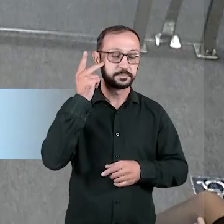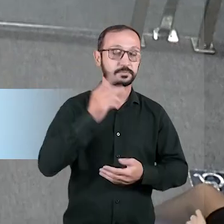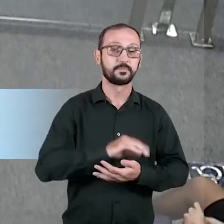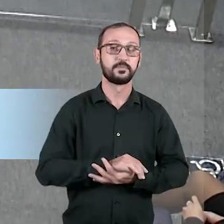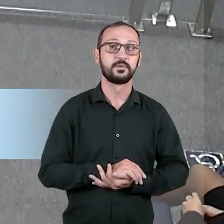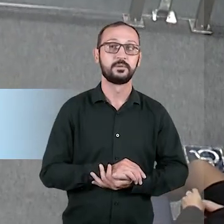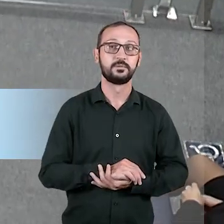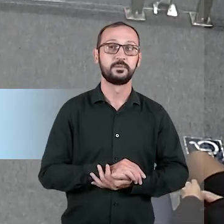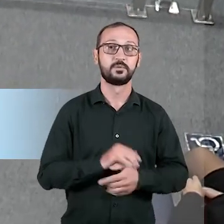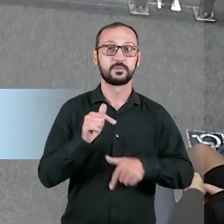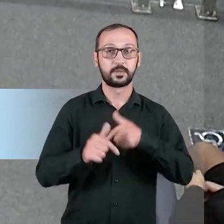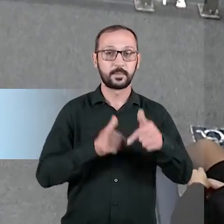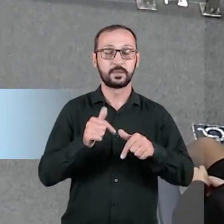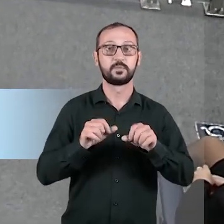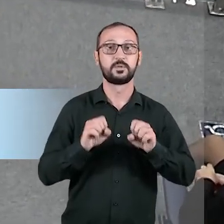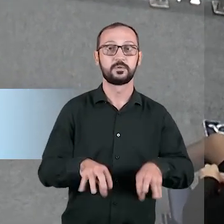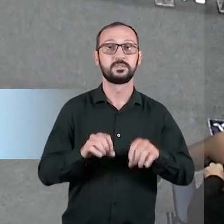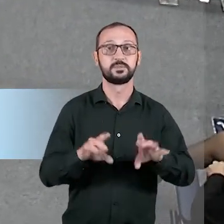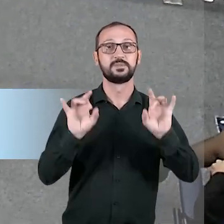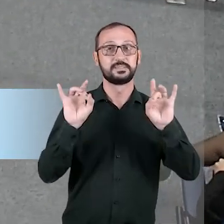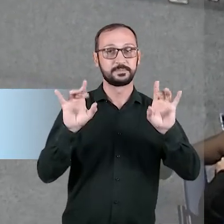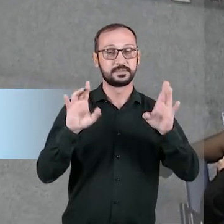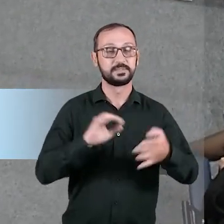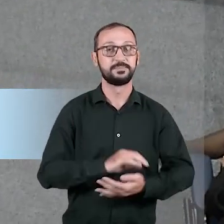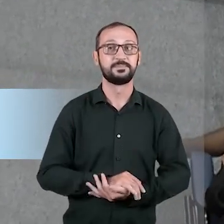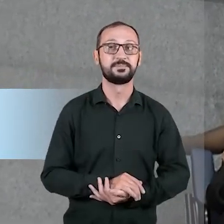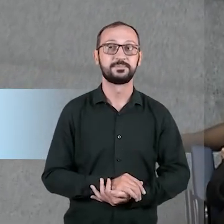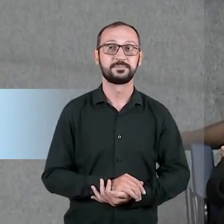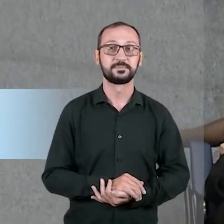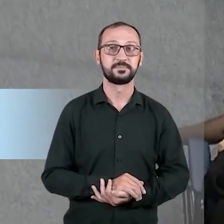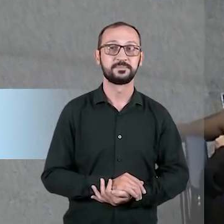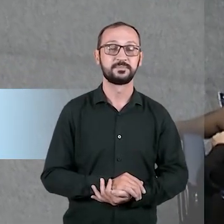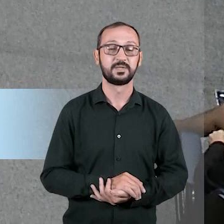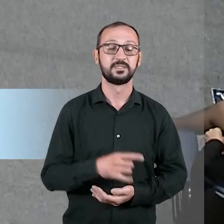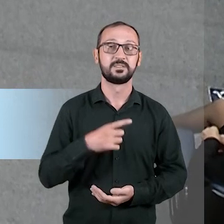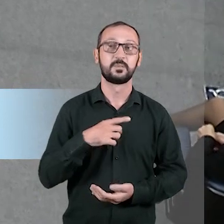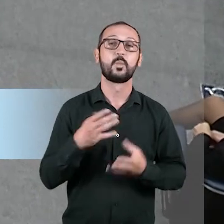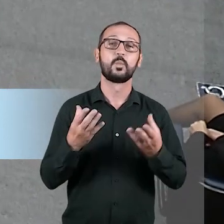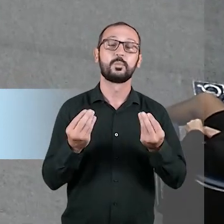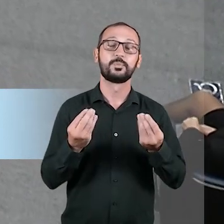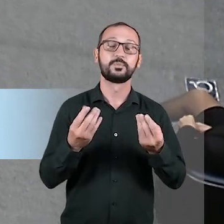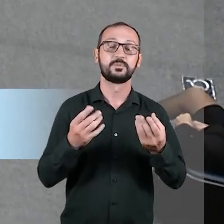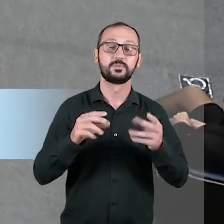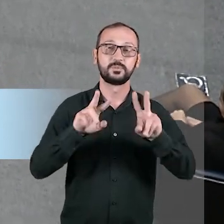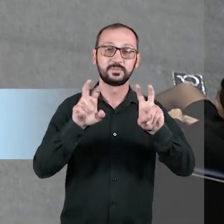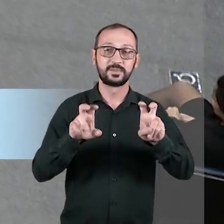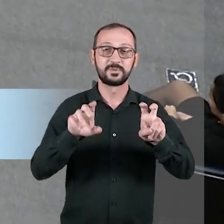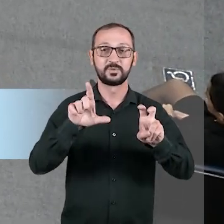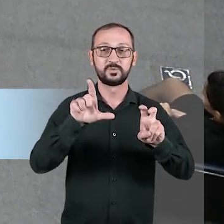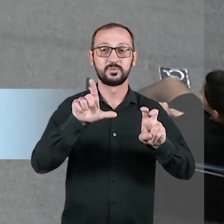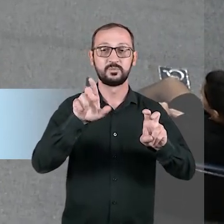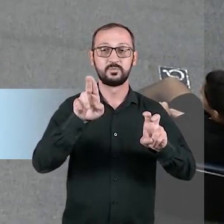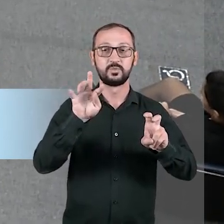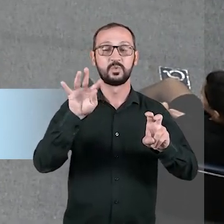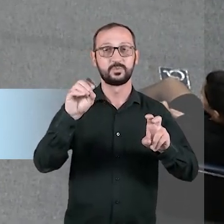tenho uma atuação na educação especial. Sim. E nós lidamos muito com a questão